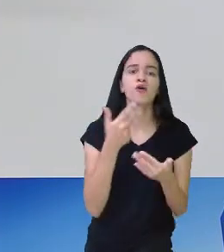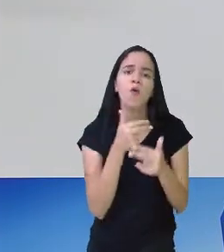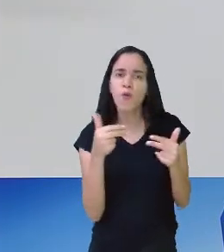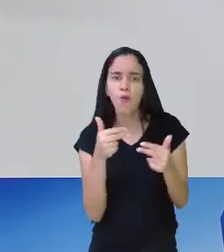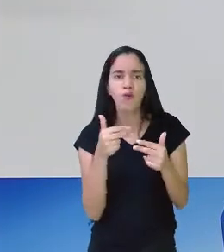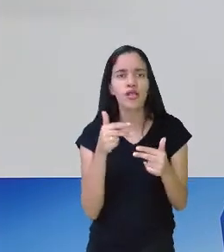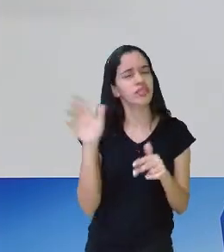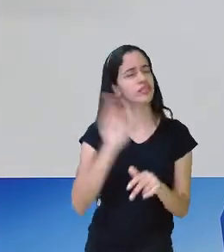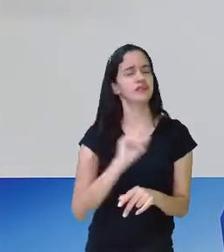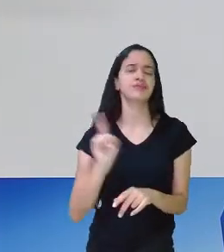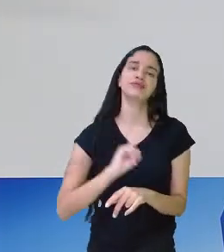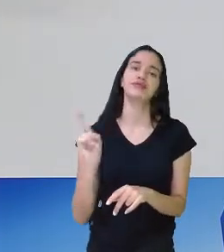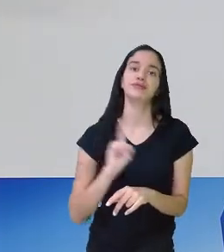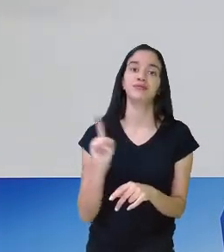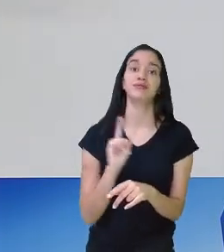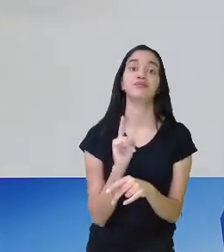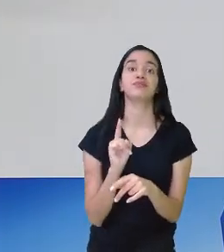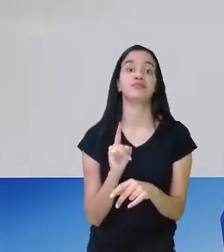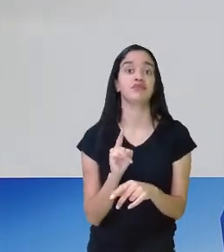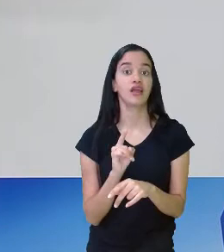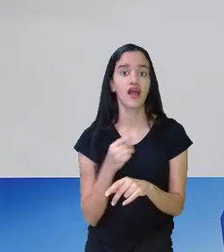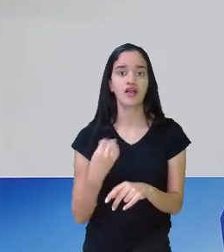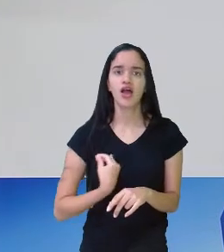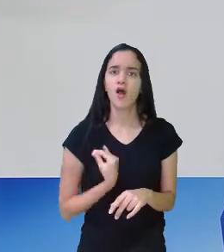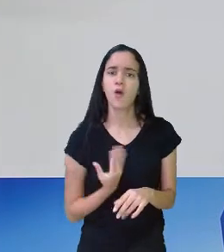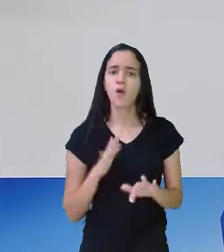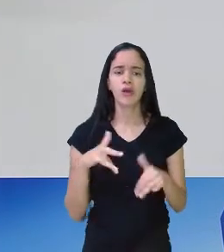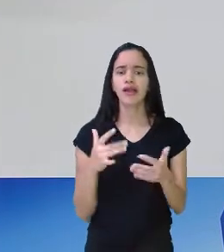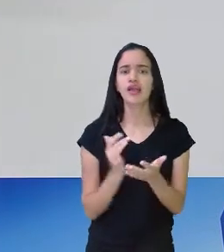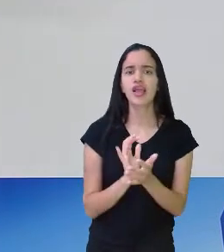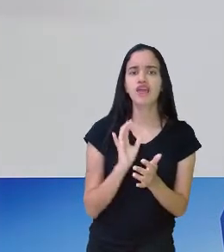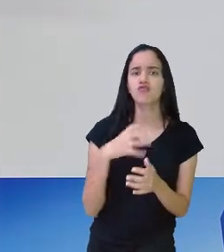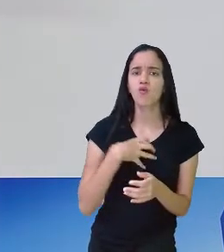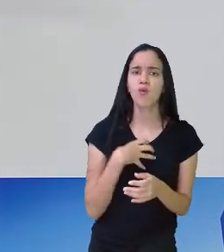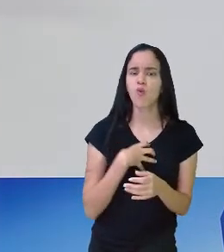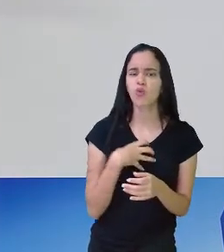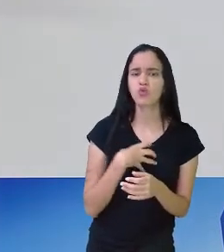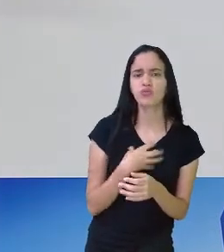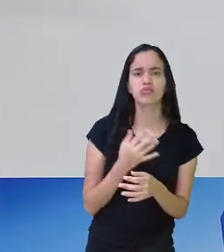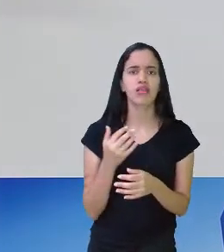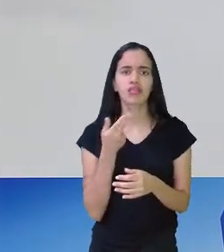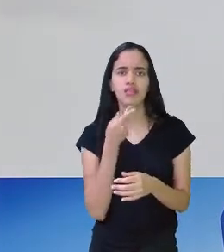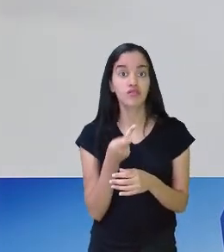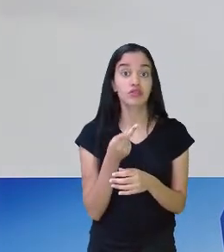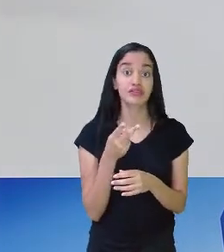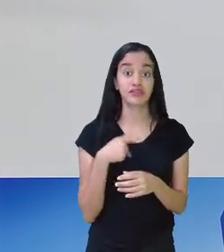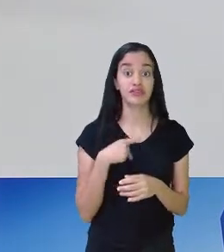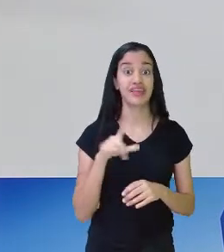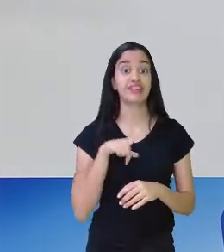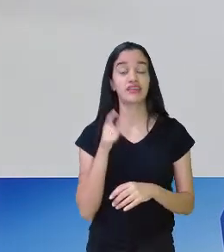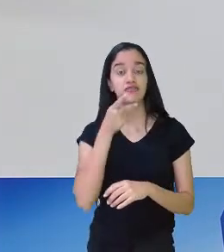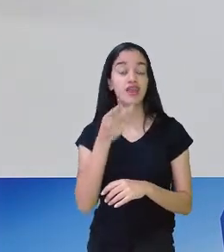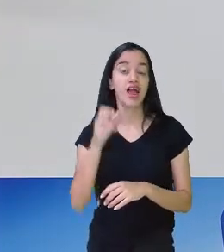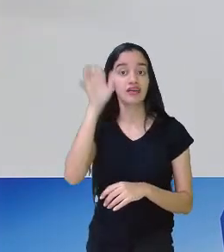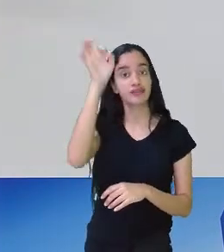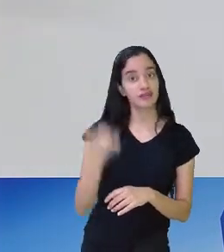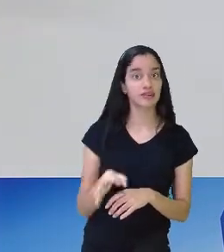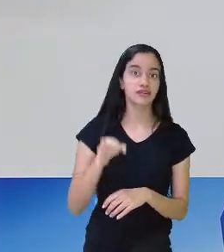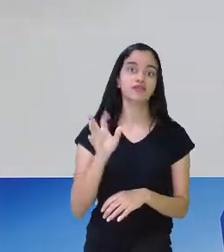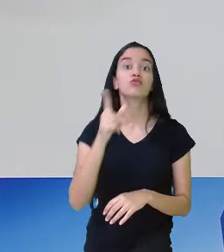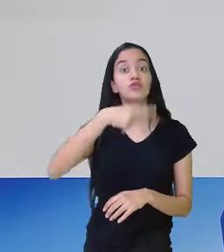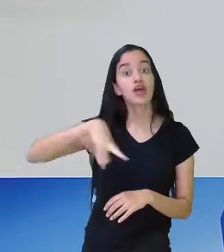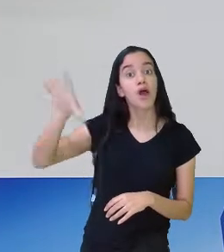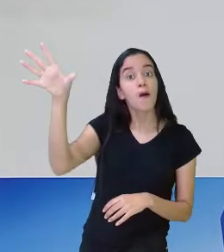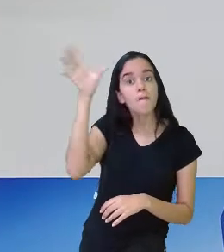coisa, não existe aquela coisa. Não existe qualquer forma de falar, a gente tem que falar da forma correta, tá certo? Então, vai memorizando aí, que vocês já